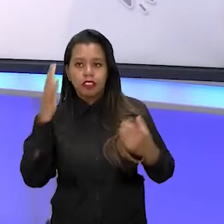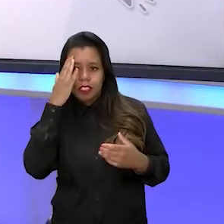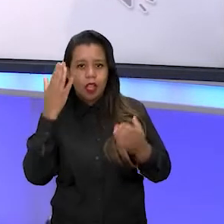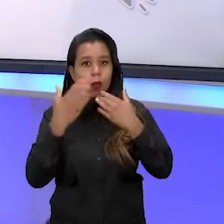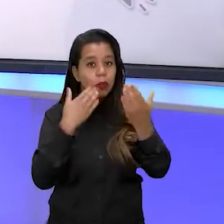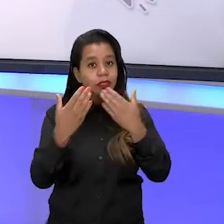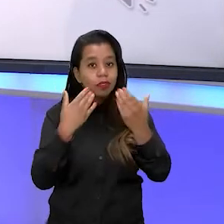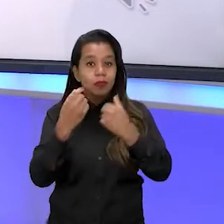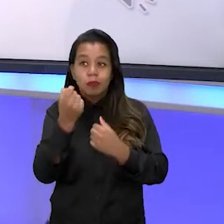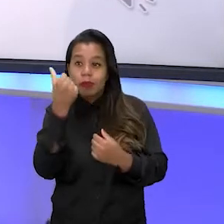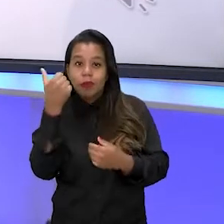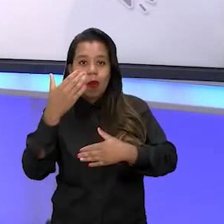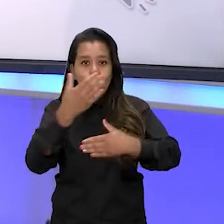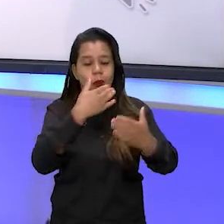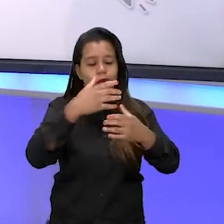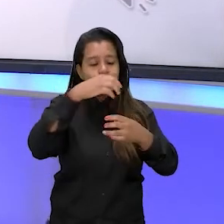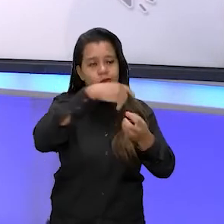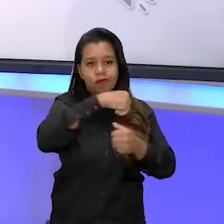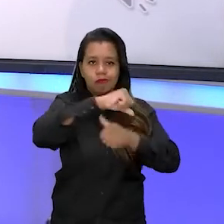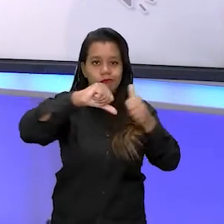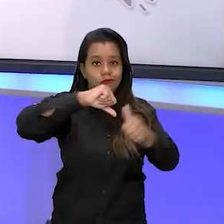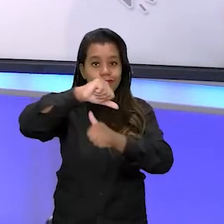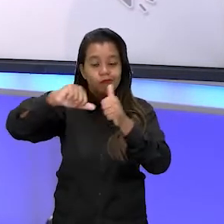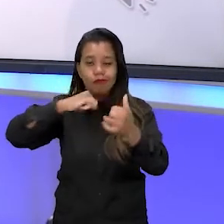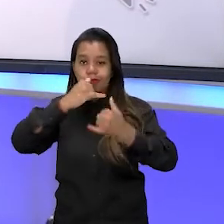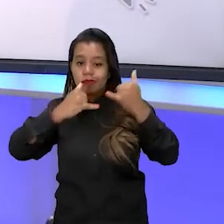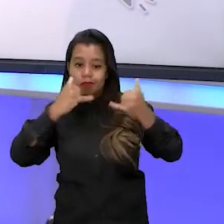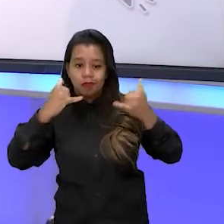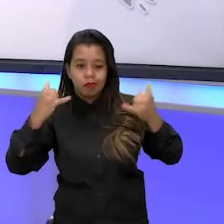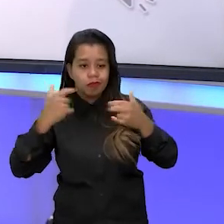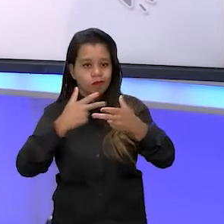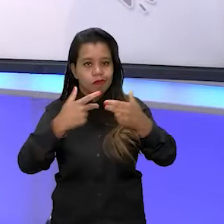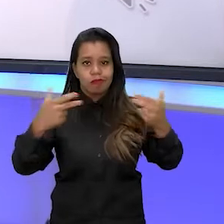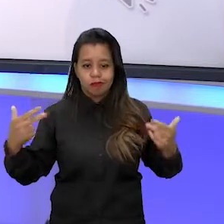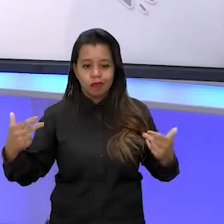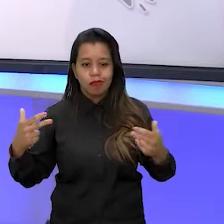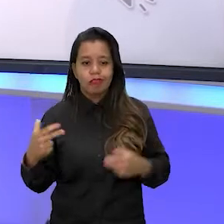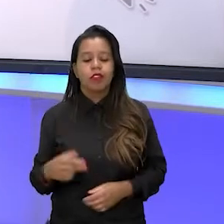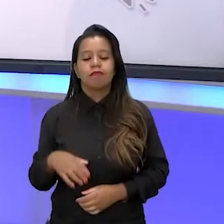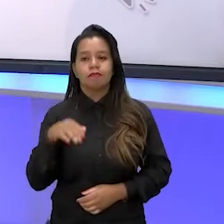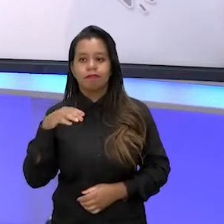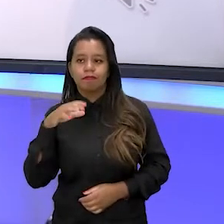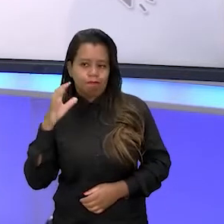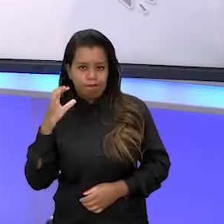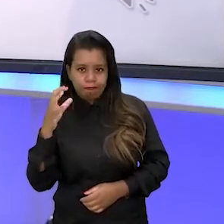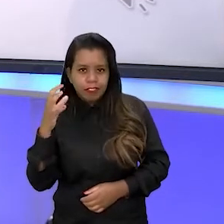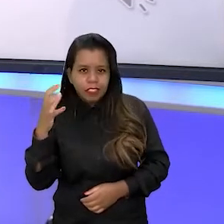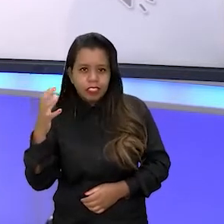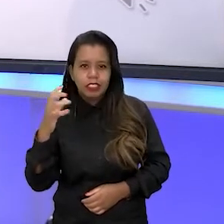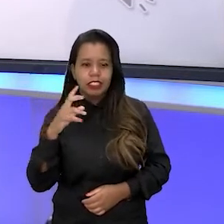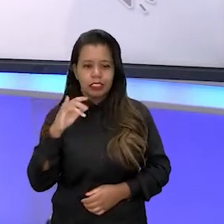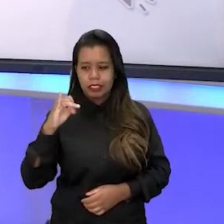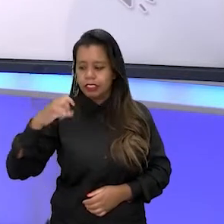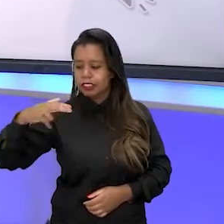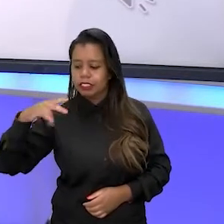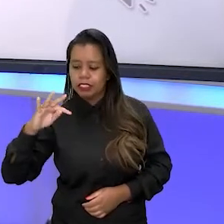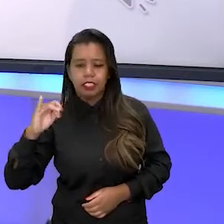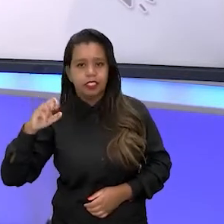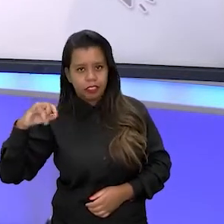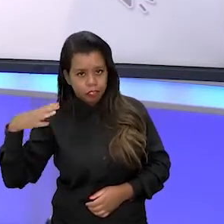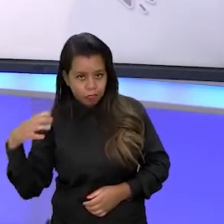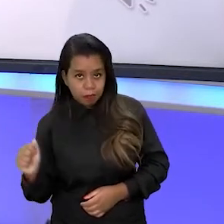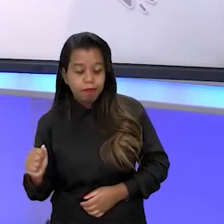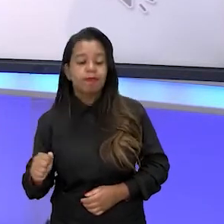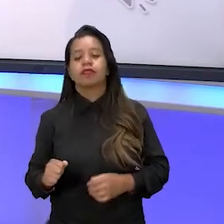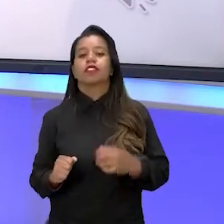né? Basicamente, a gente tem 2 tipos de energia. Aqui é cinética, do movimento, e aquela que é potencial, não